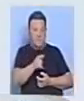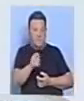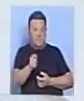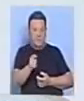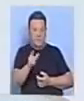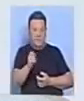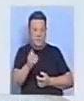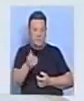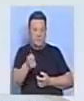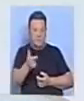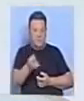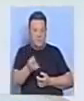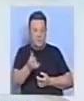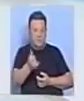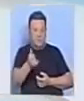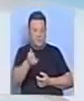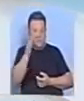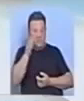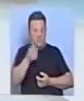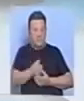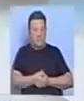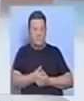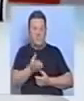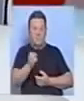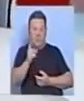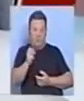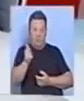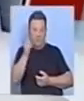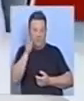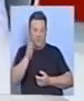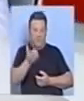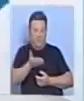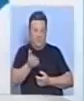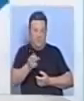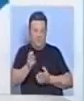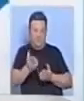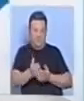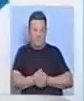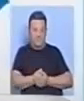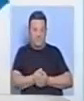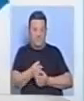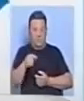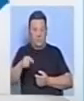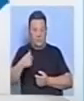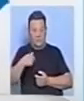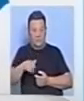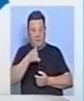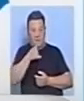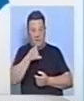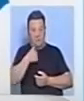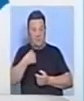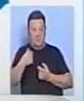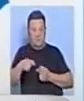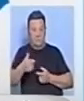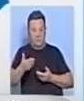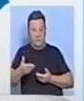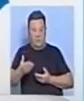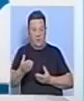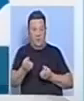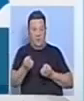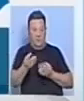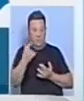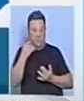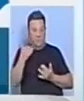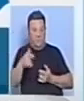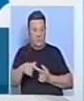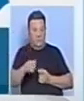tarde. Vamos às notícias. Olá, boa tarde, Dina. Pois nós aqui no Algarve temos para já boas